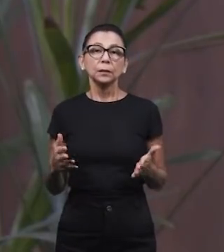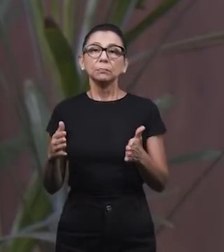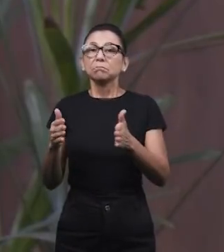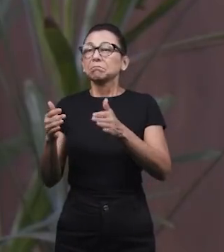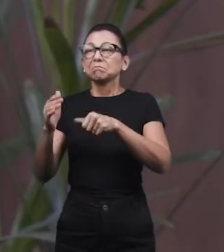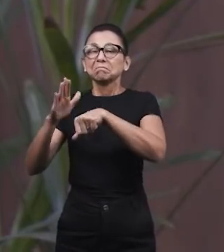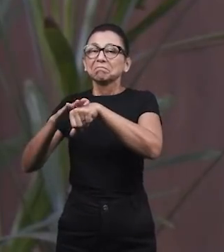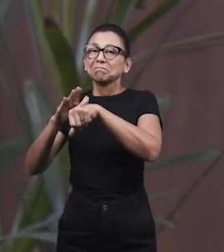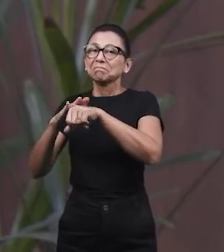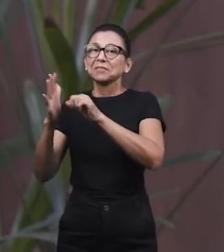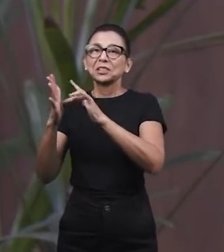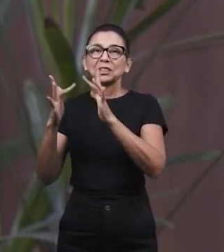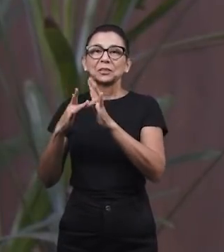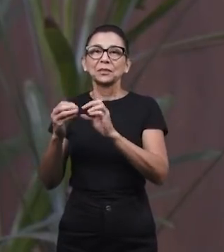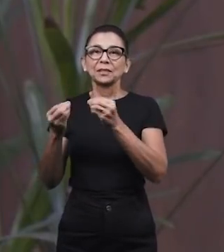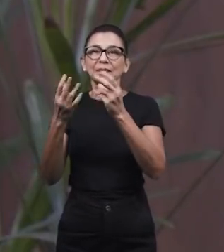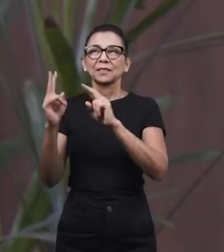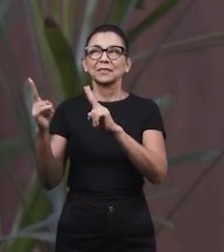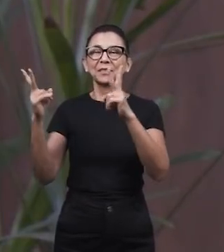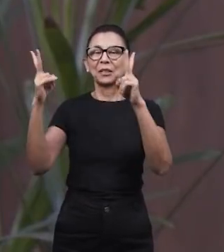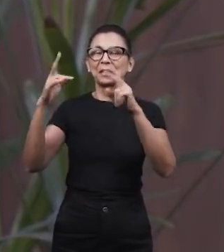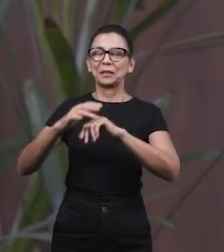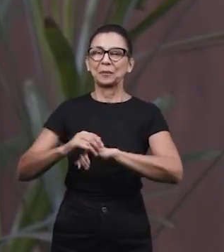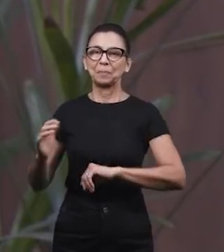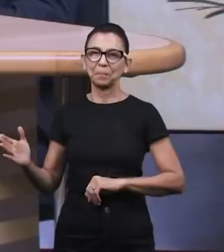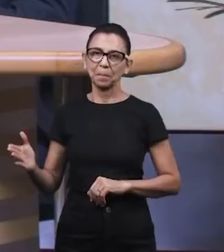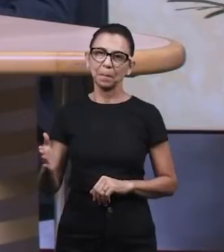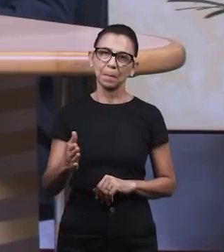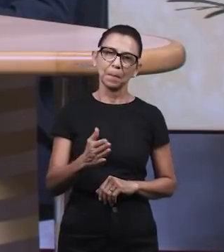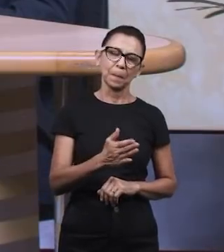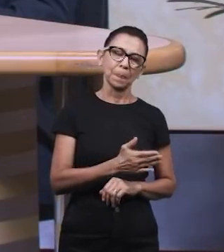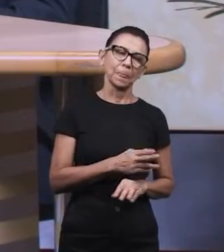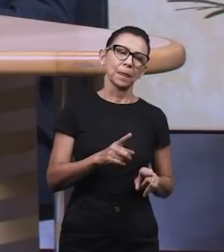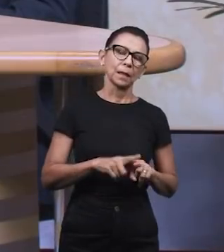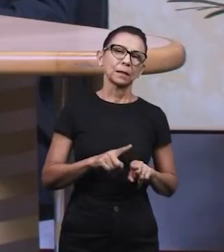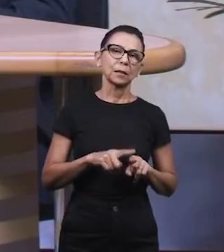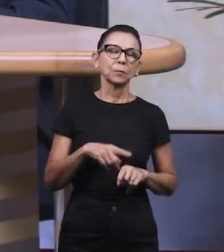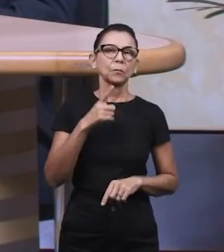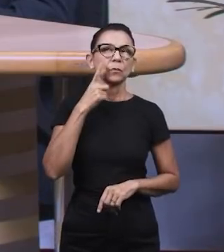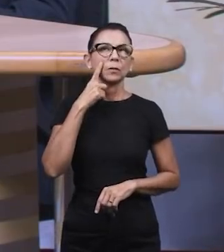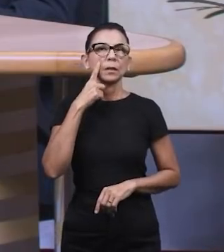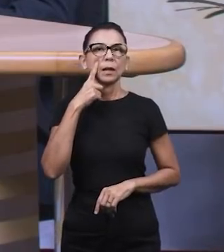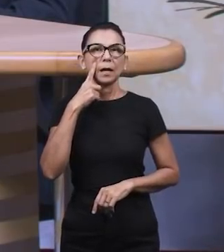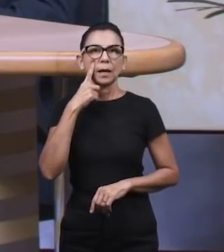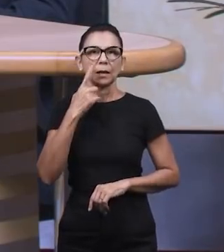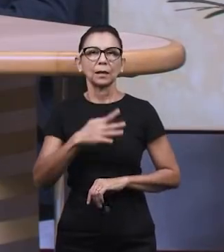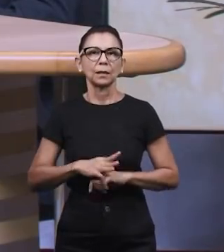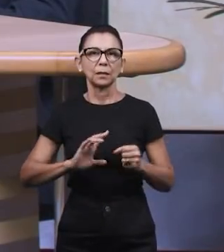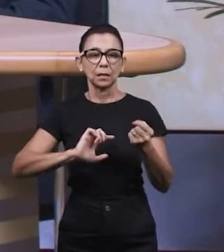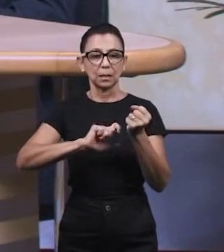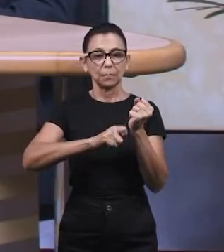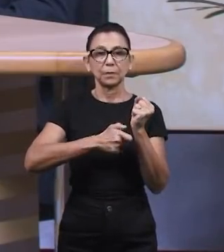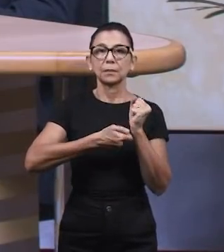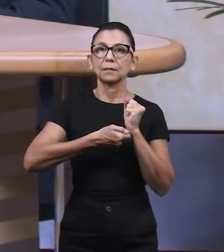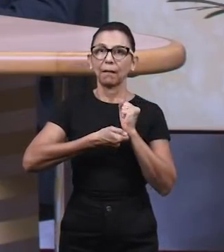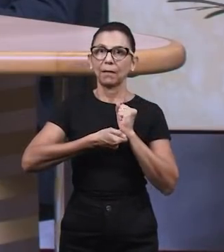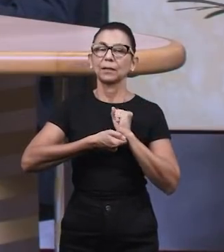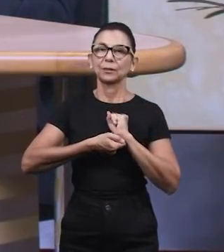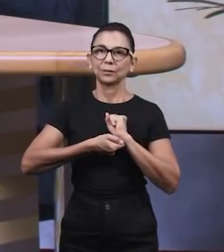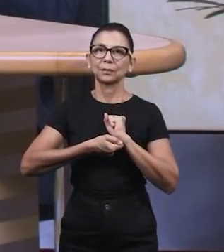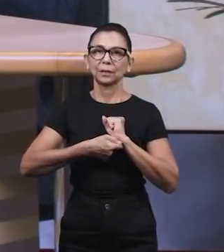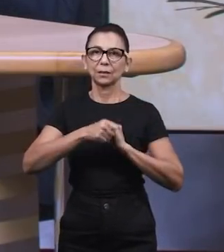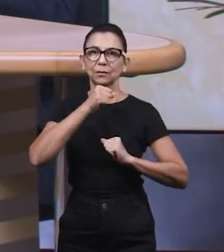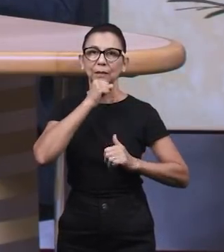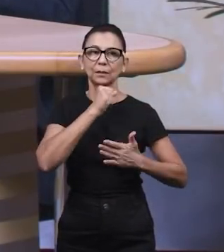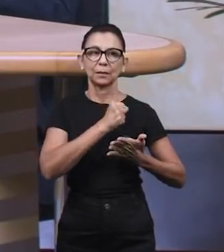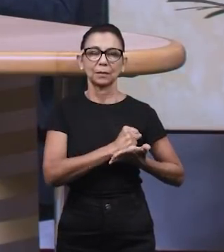nossas lutas, né? E é quem nos dá a vitória. Você tem outras formas também, como é o caso de mistérios, né?